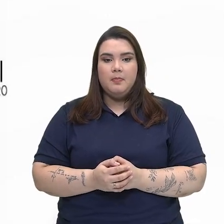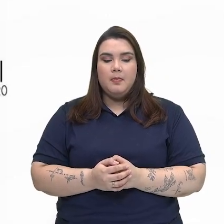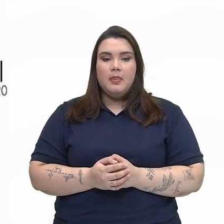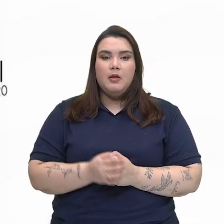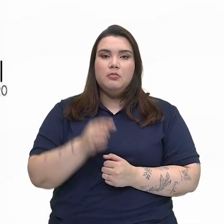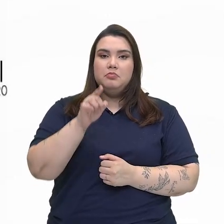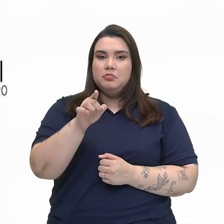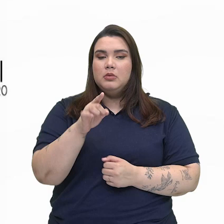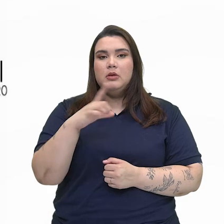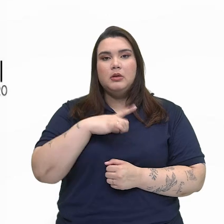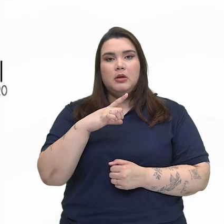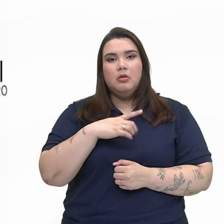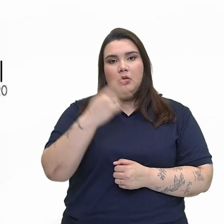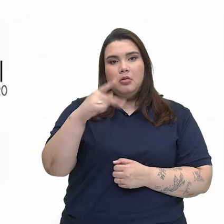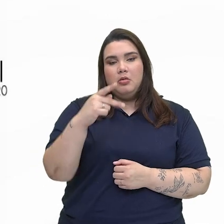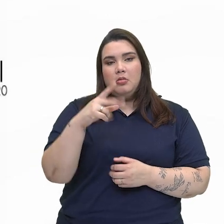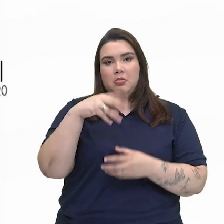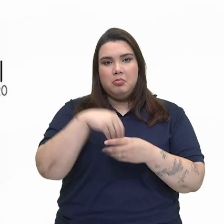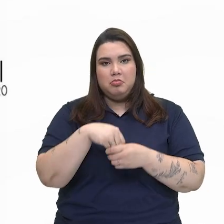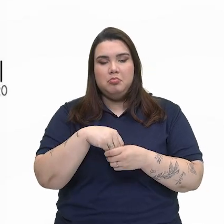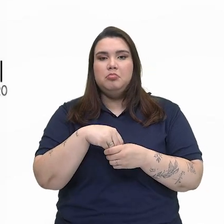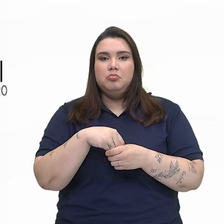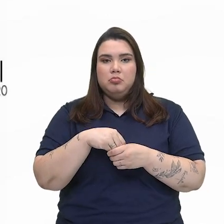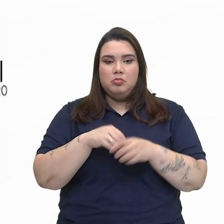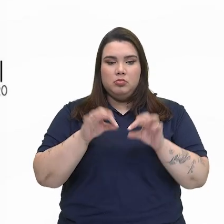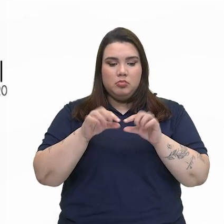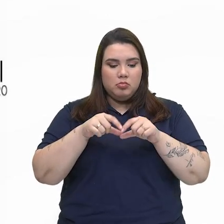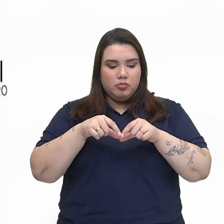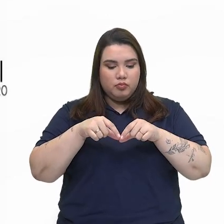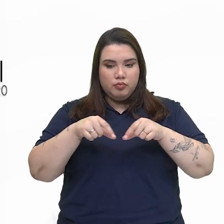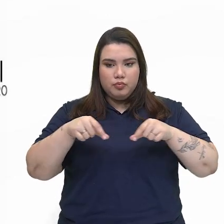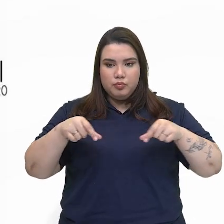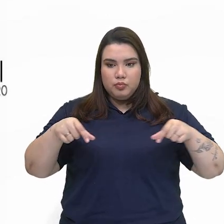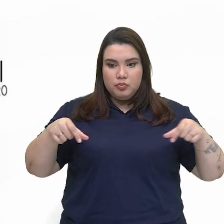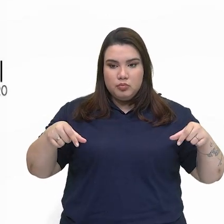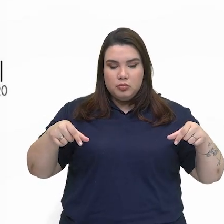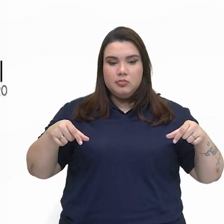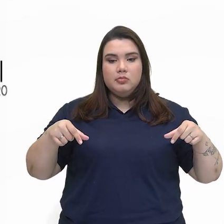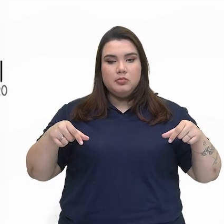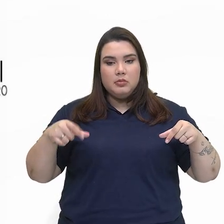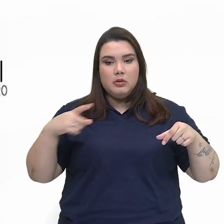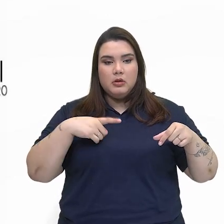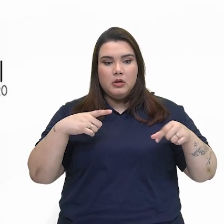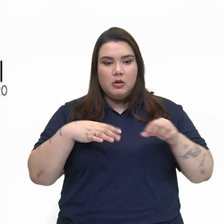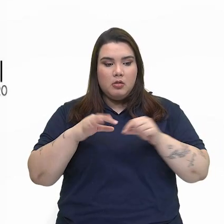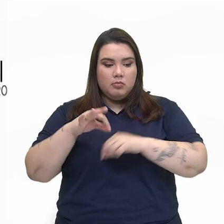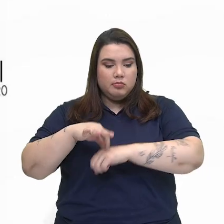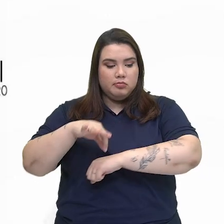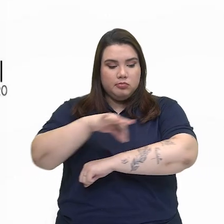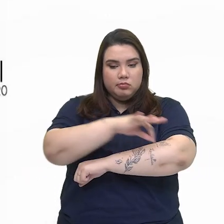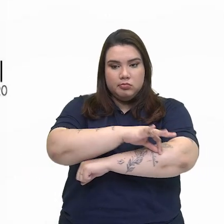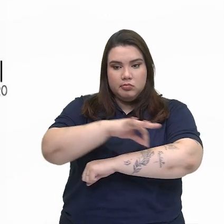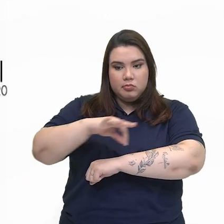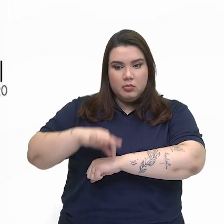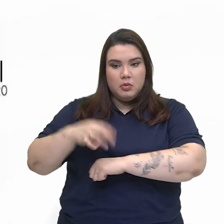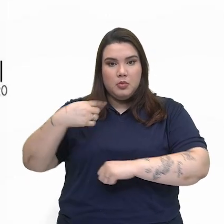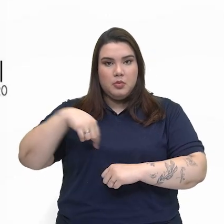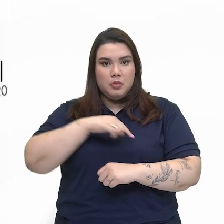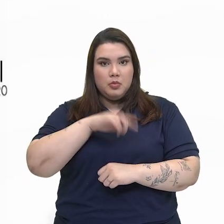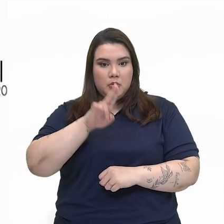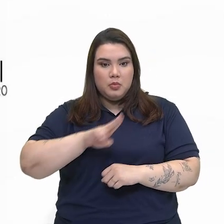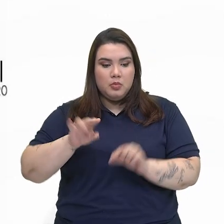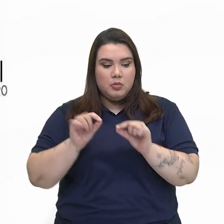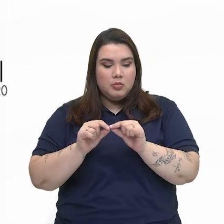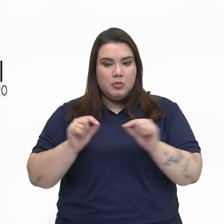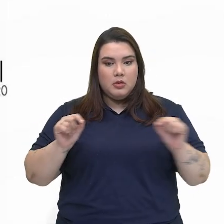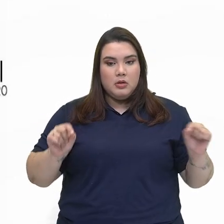você aí deve ter na sua bolsa uma régua. Geralmente as réguas, né, que a gente tem aí guardadas, elas são